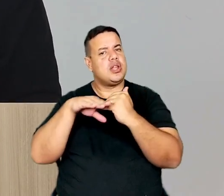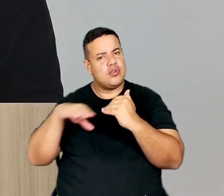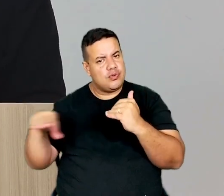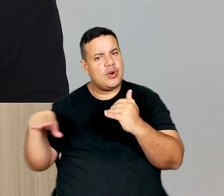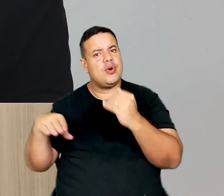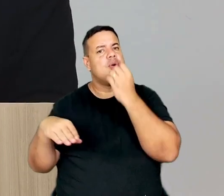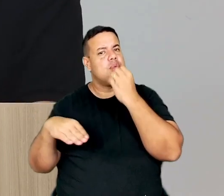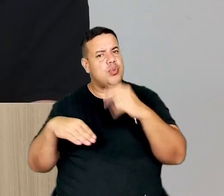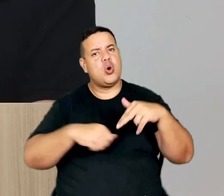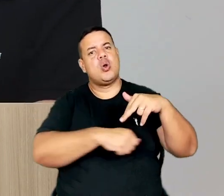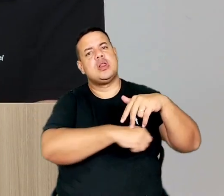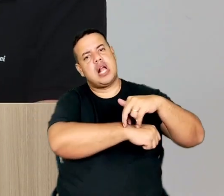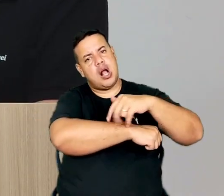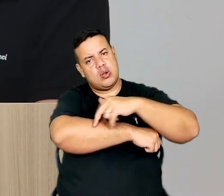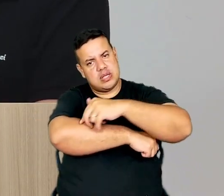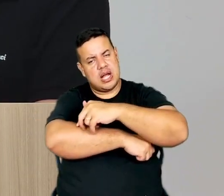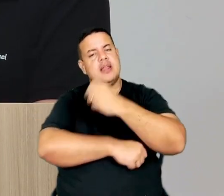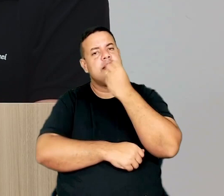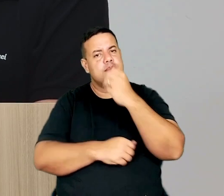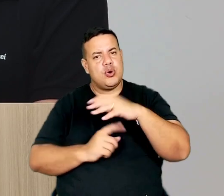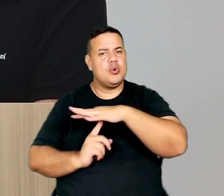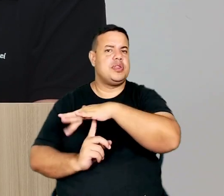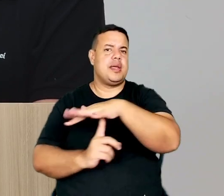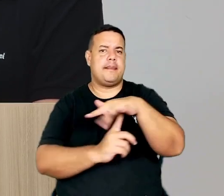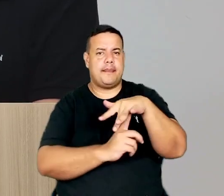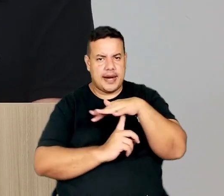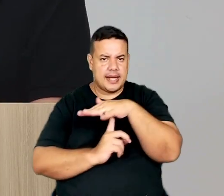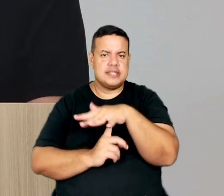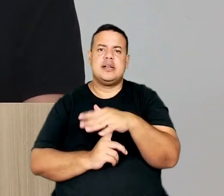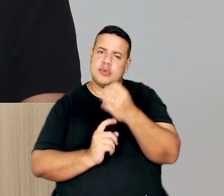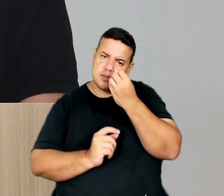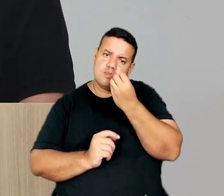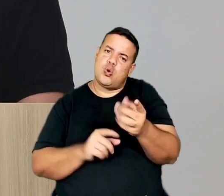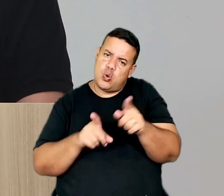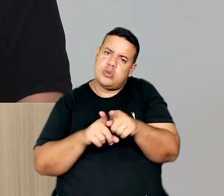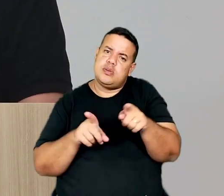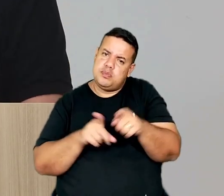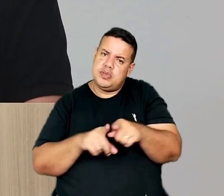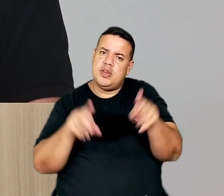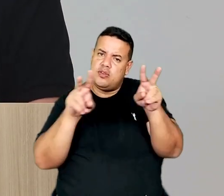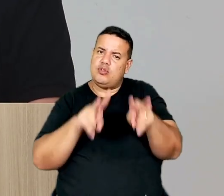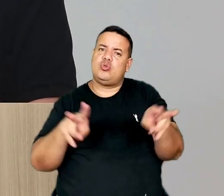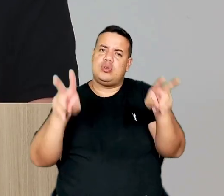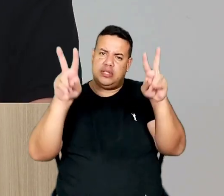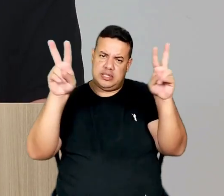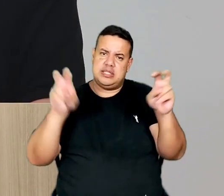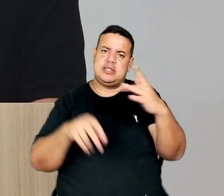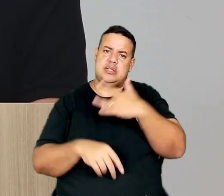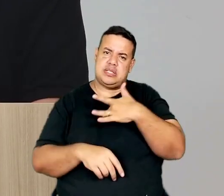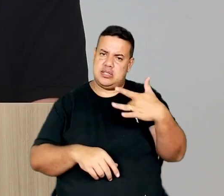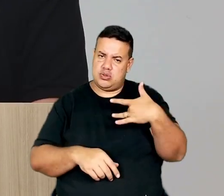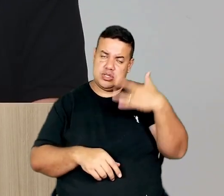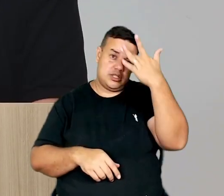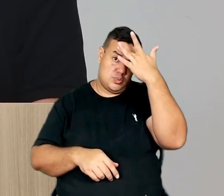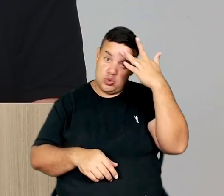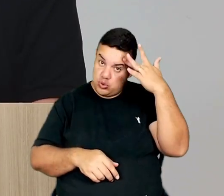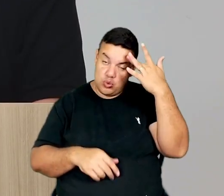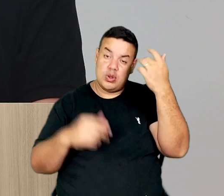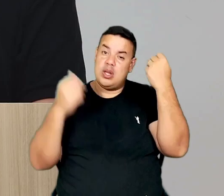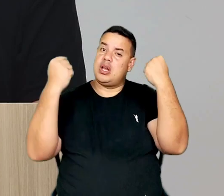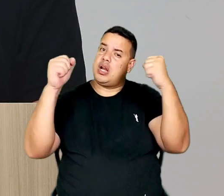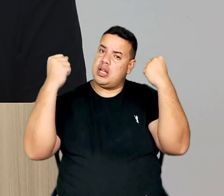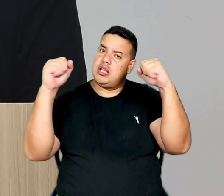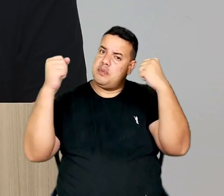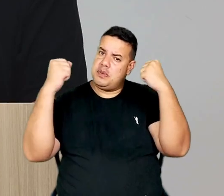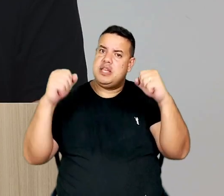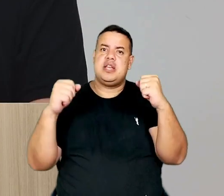calçada, é bom ter praça, mas é bom também olhar aí pela questão da saúde das pessoas de terceira idade. E a academia é uma